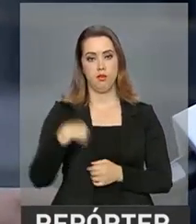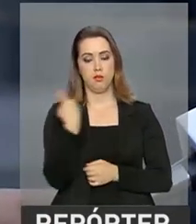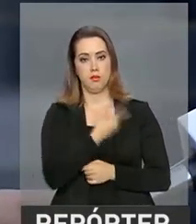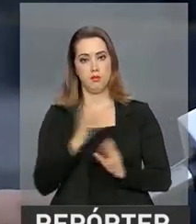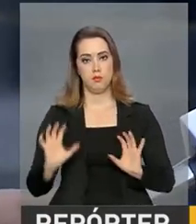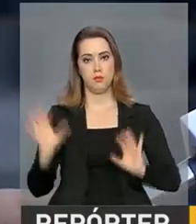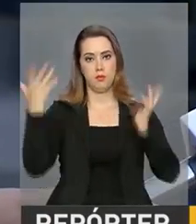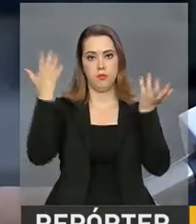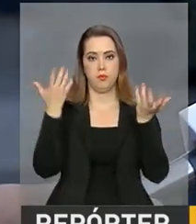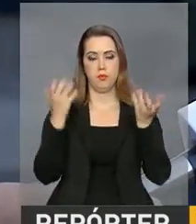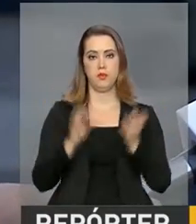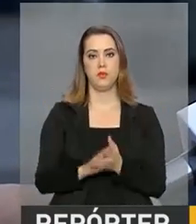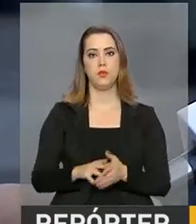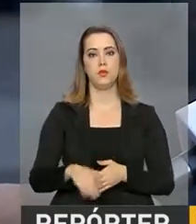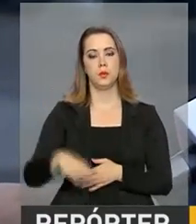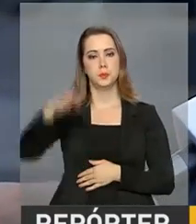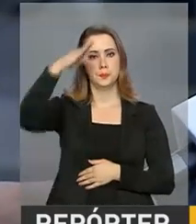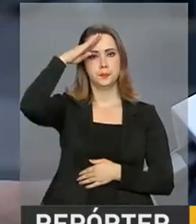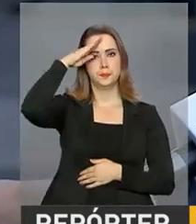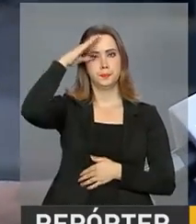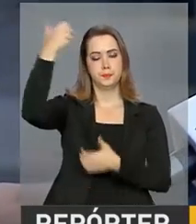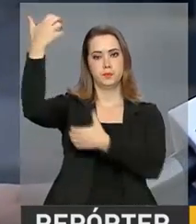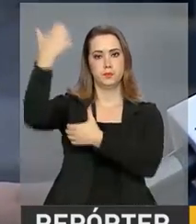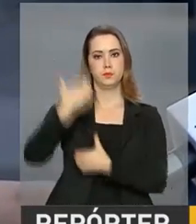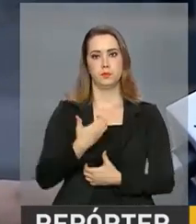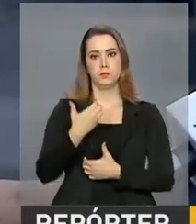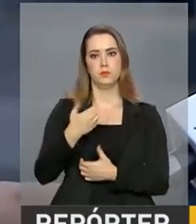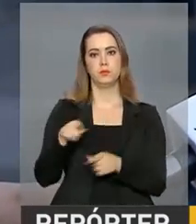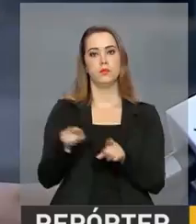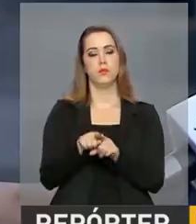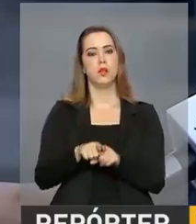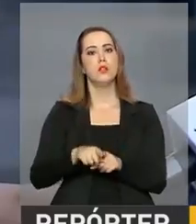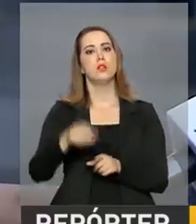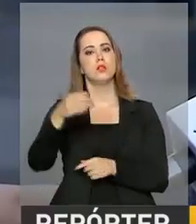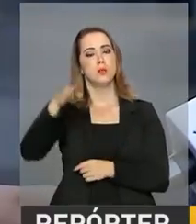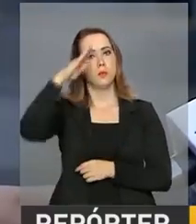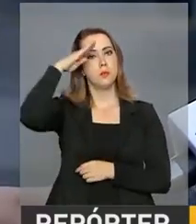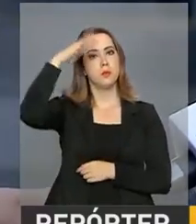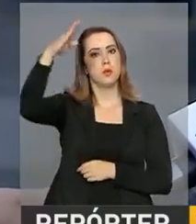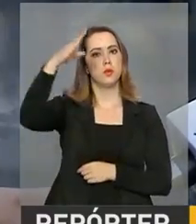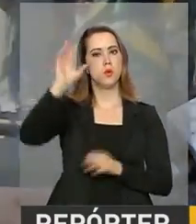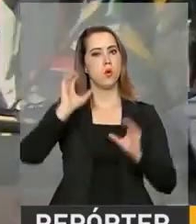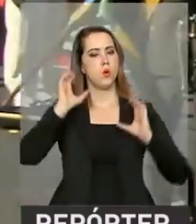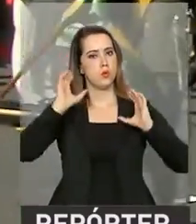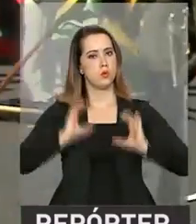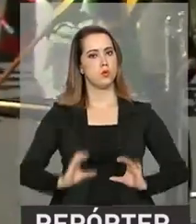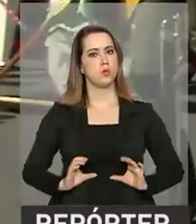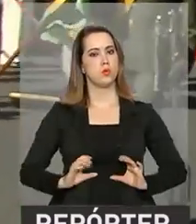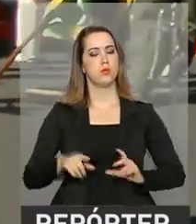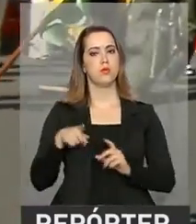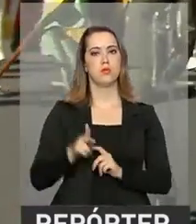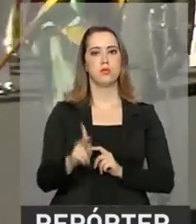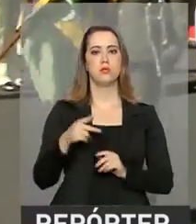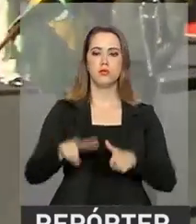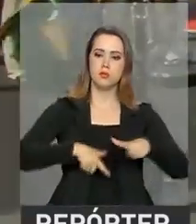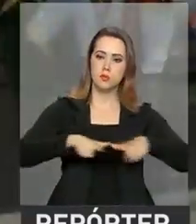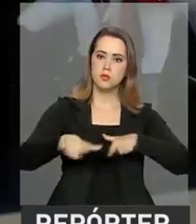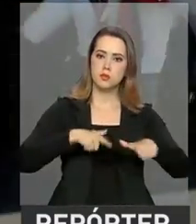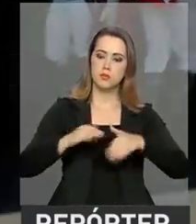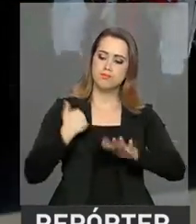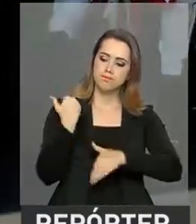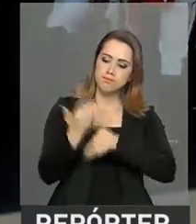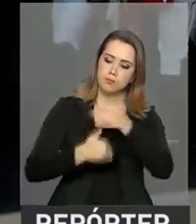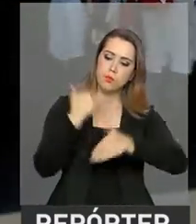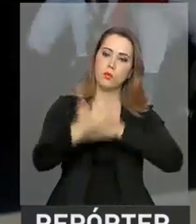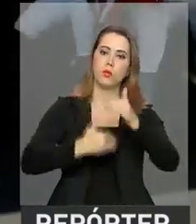celebramos o soldado militar o soldado cidadão sempre a serviço e num eterno compromisso